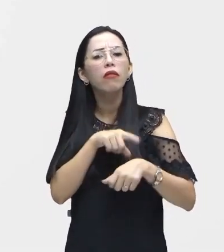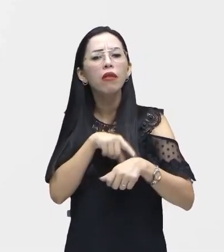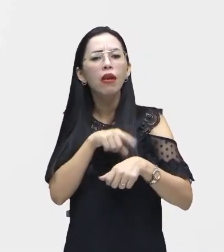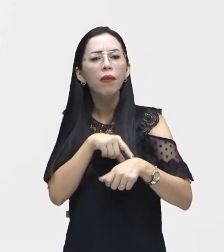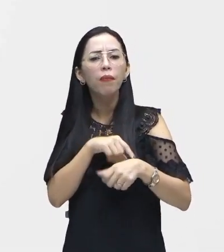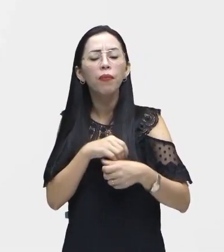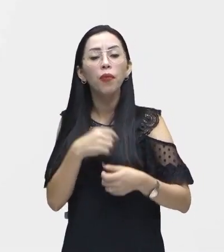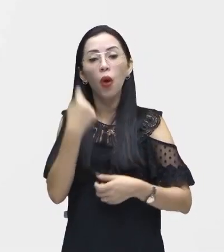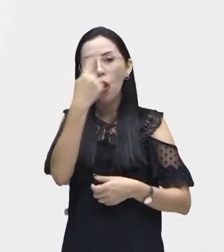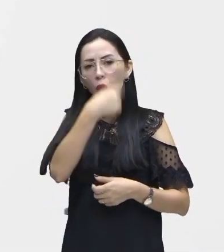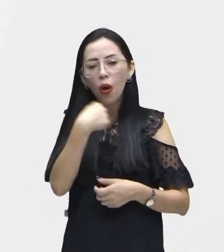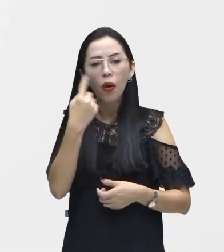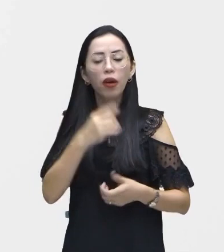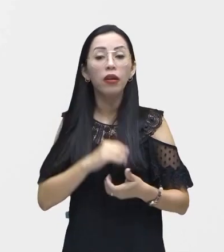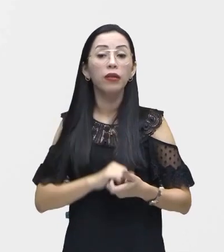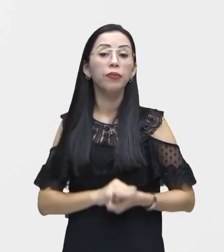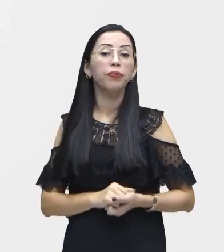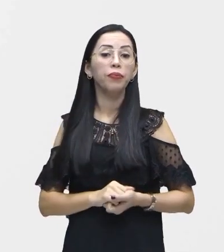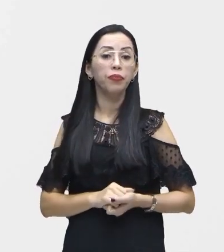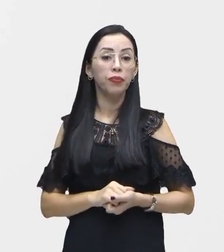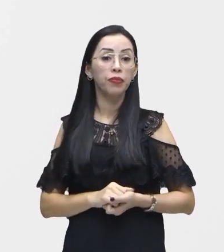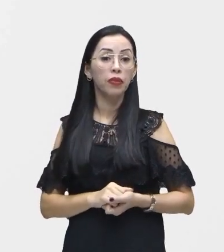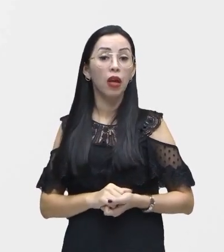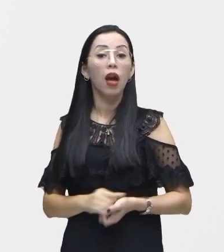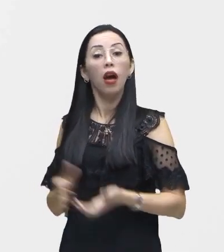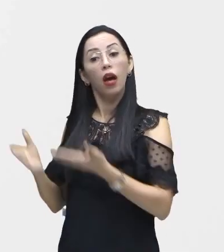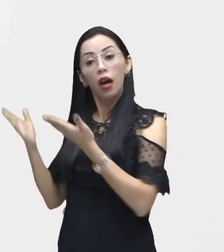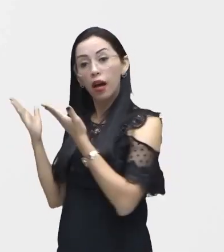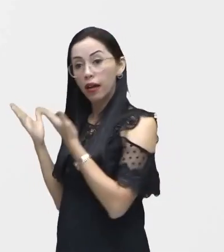entender o seguinte, ok?